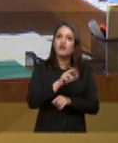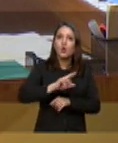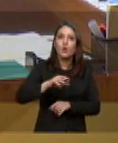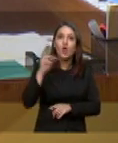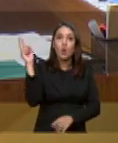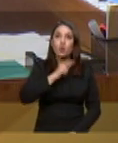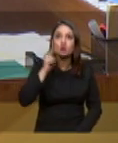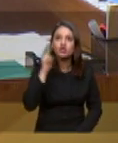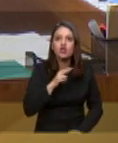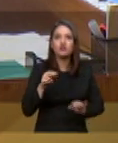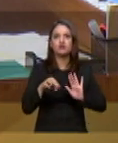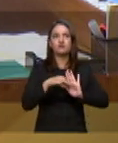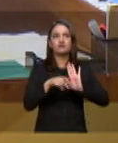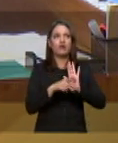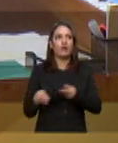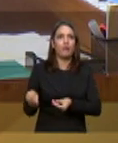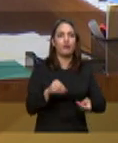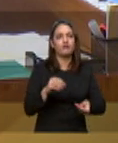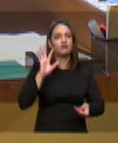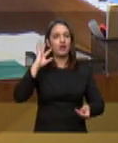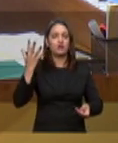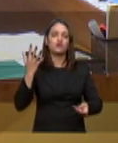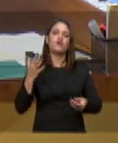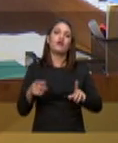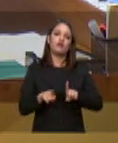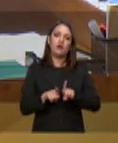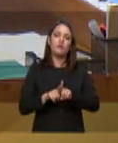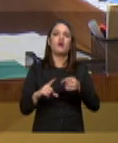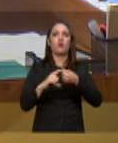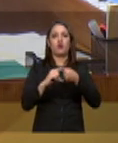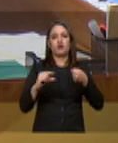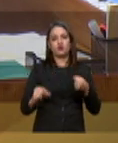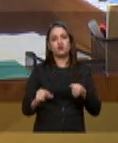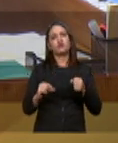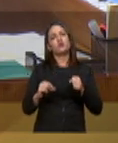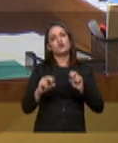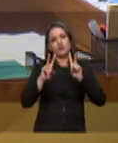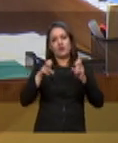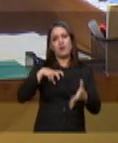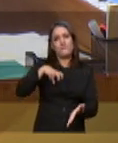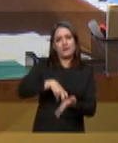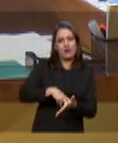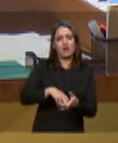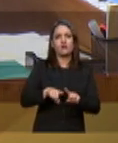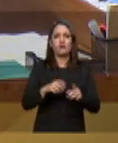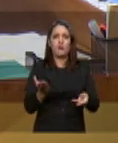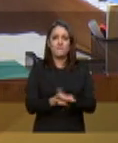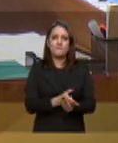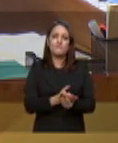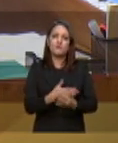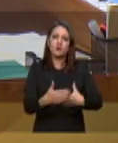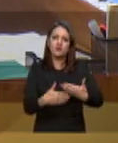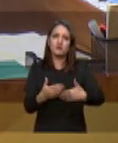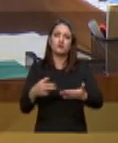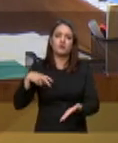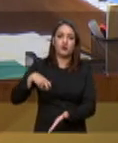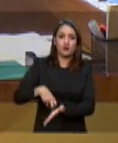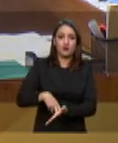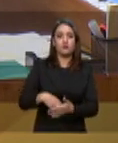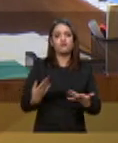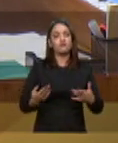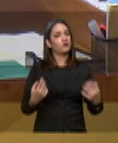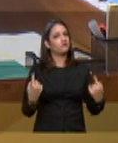para normatizar a questão, bem como por tratar o dispositivo impugnado de matéria penal e processual penal, o que esbarraria na